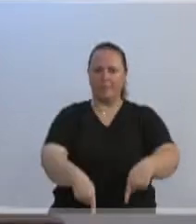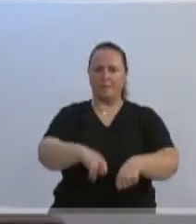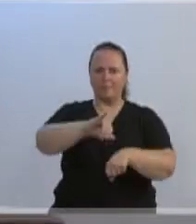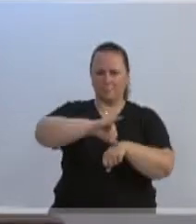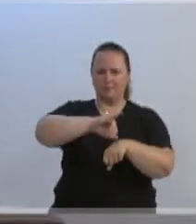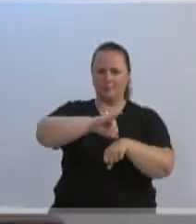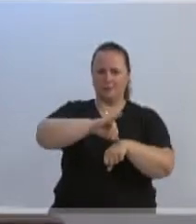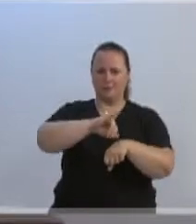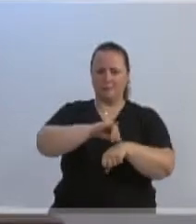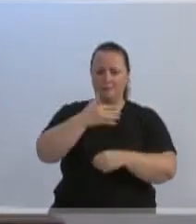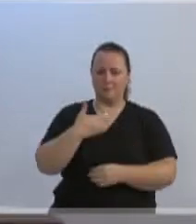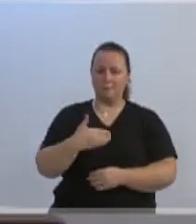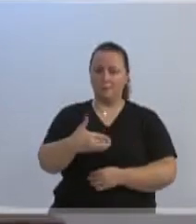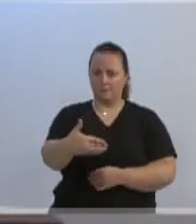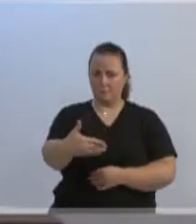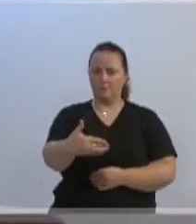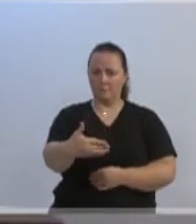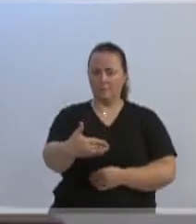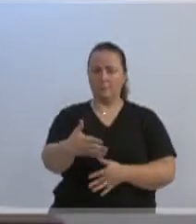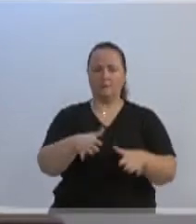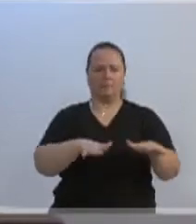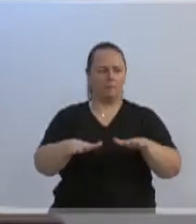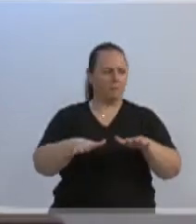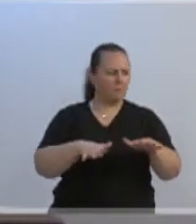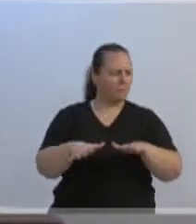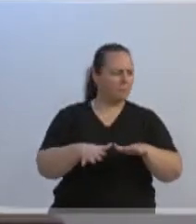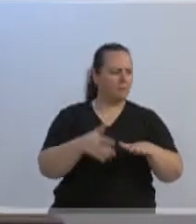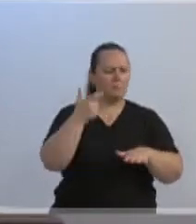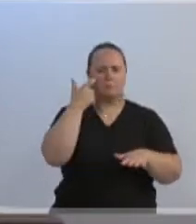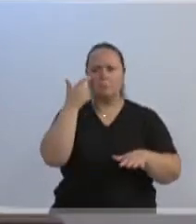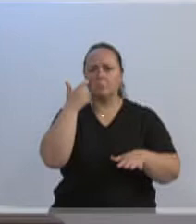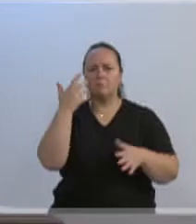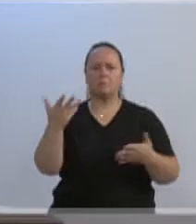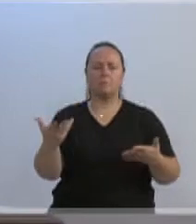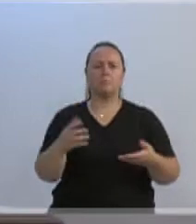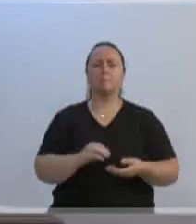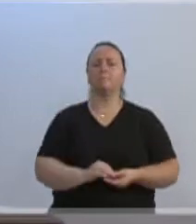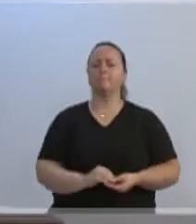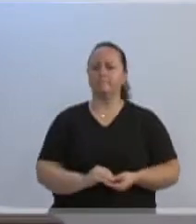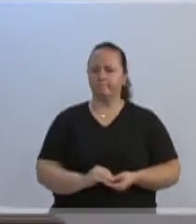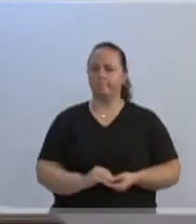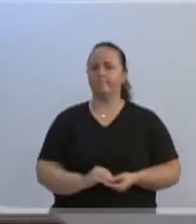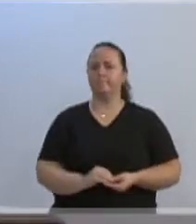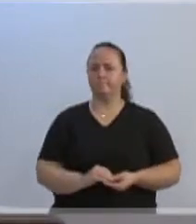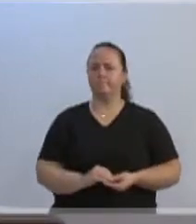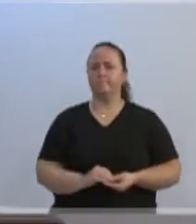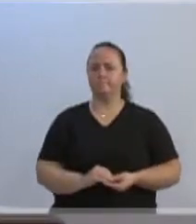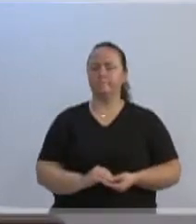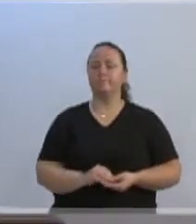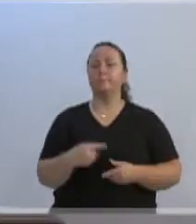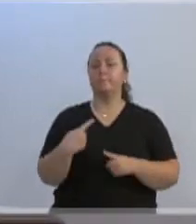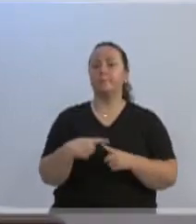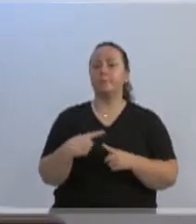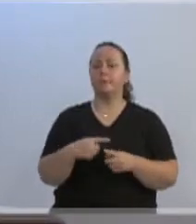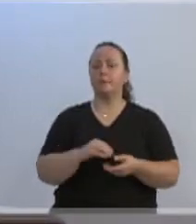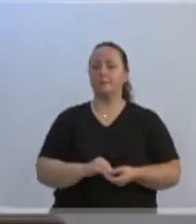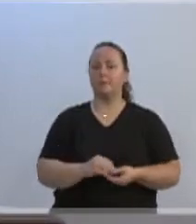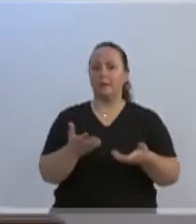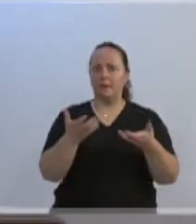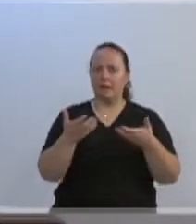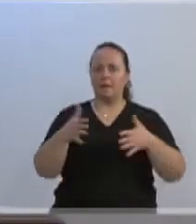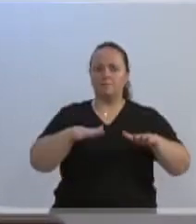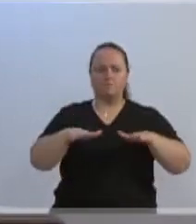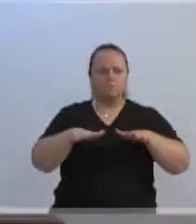vai mover agora os recursos que querem mobilizar